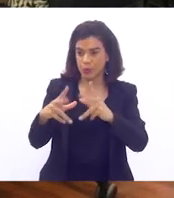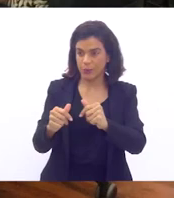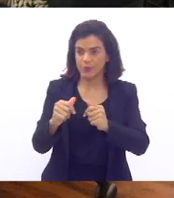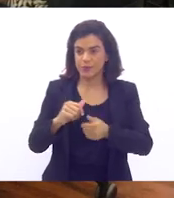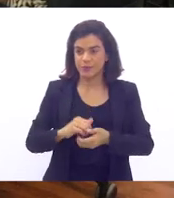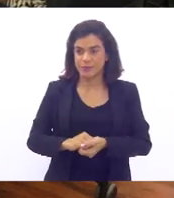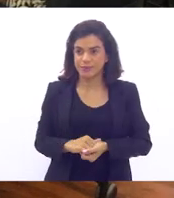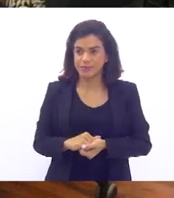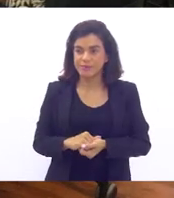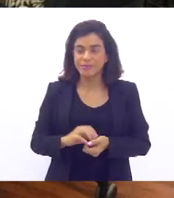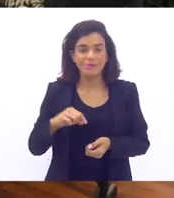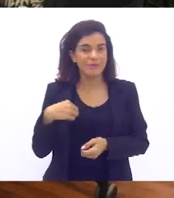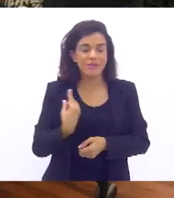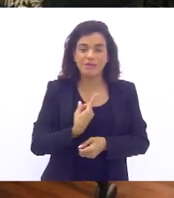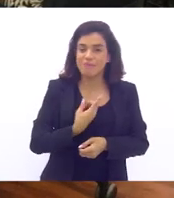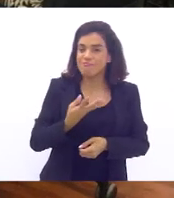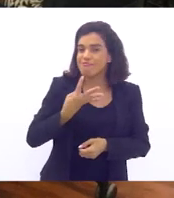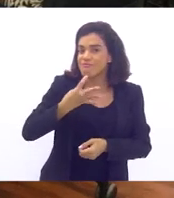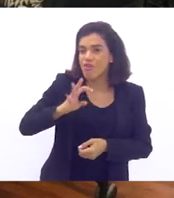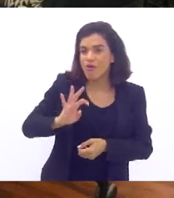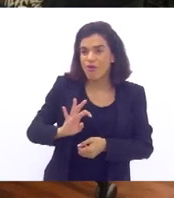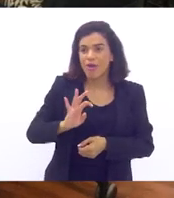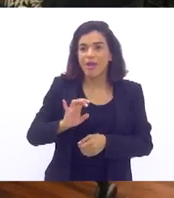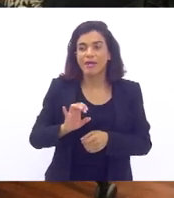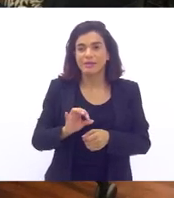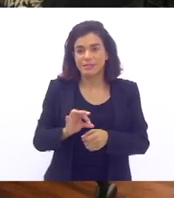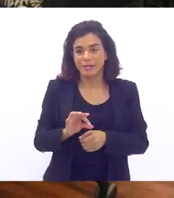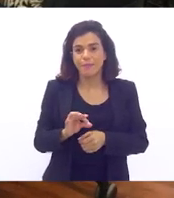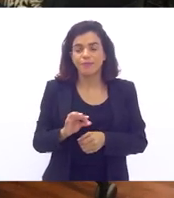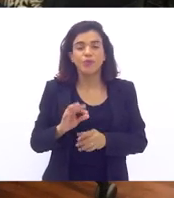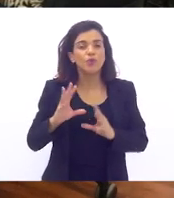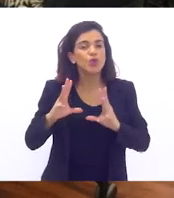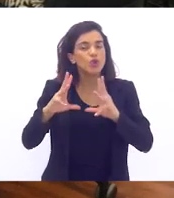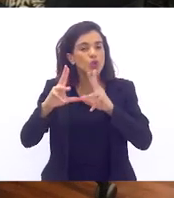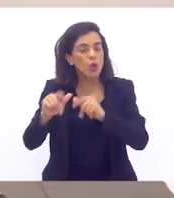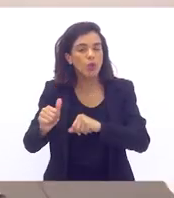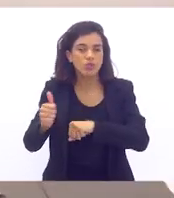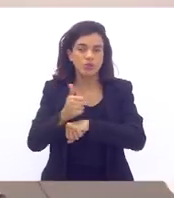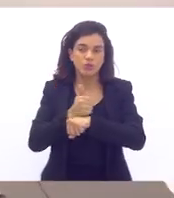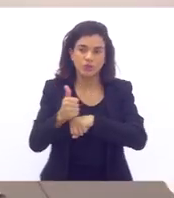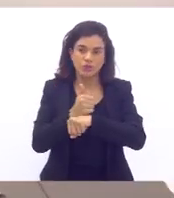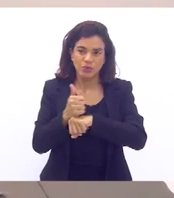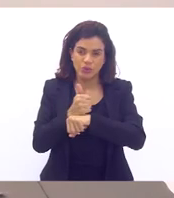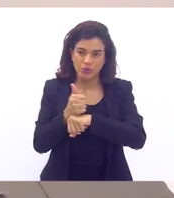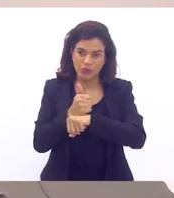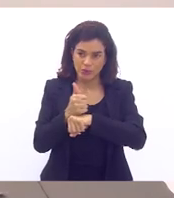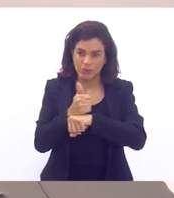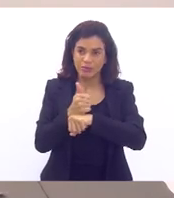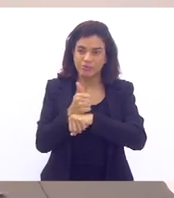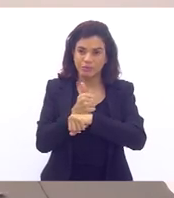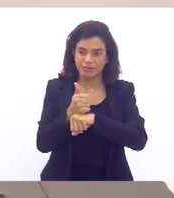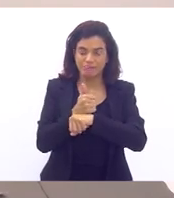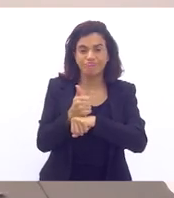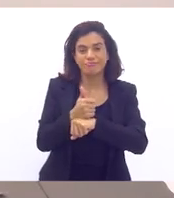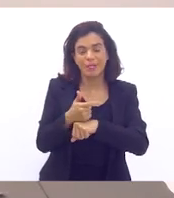gente a gente não conhece é assim das Mães enfim todos os profissionais e agentes que querem de fato transformar as vidas é